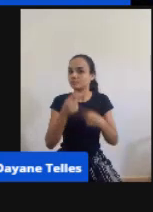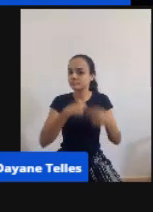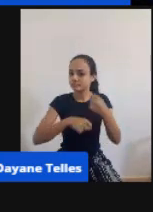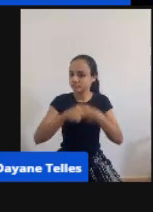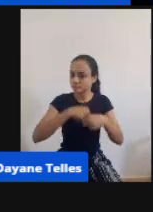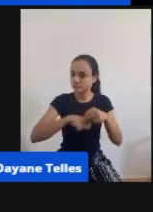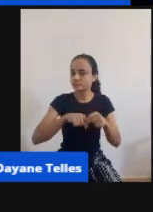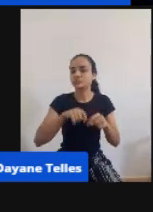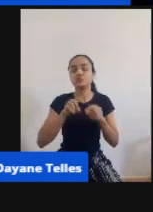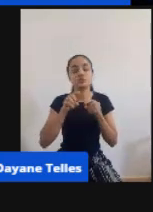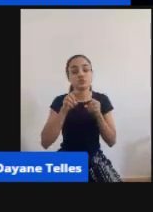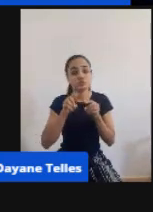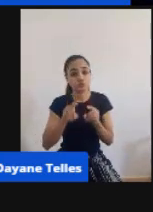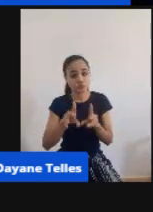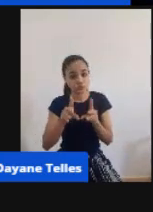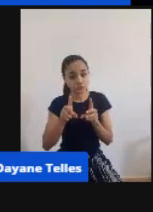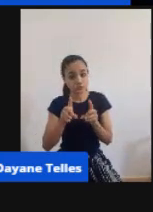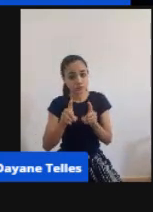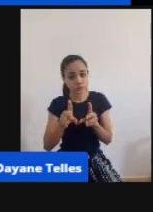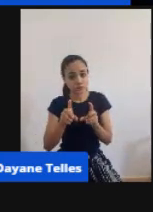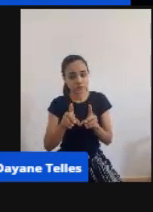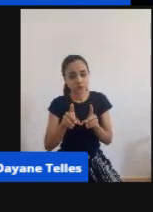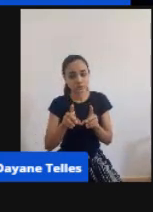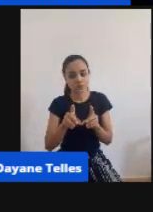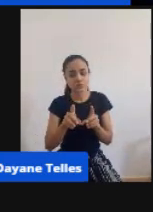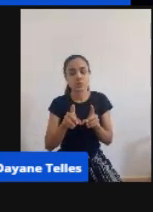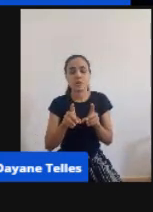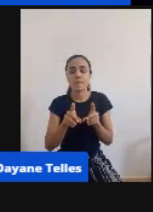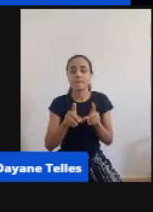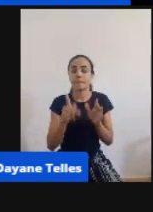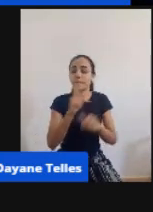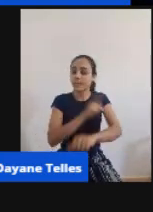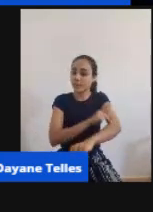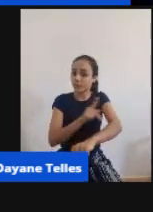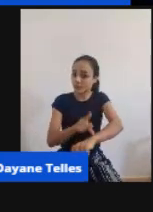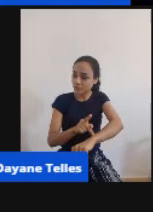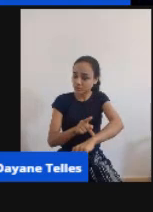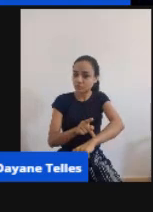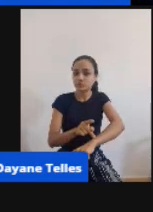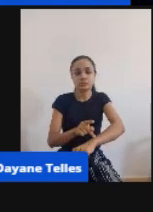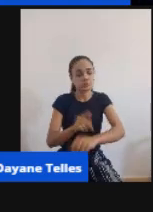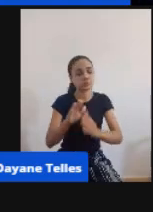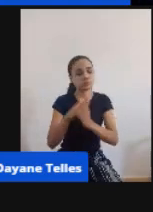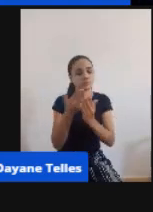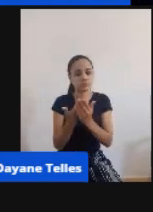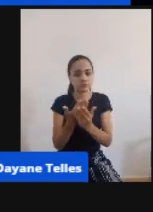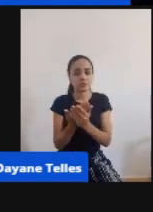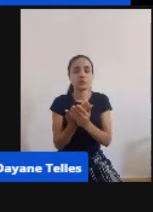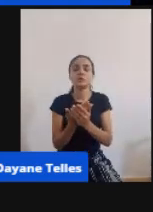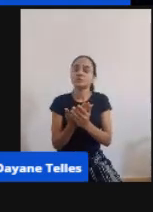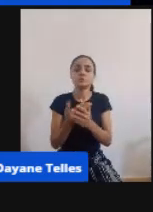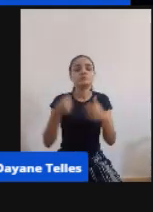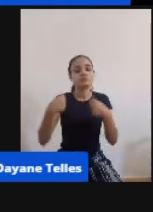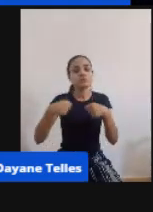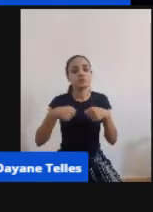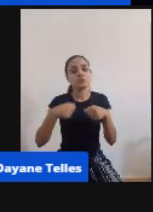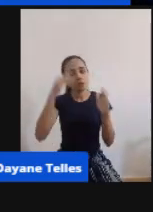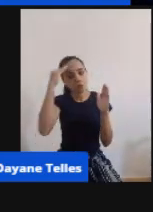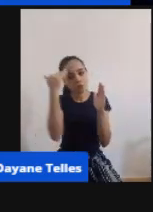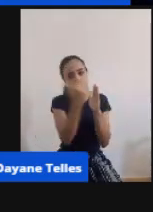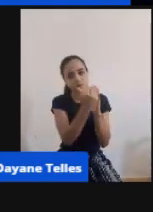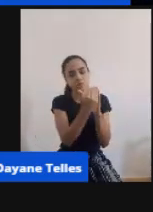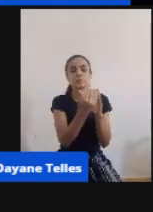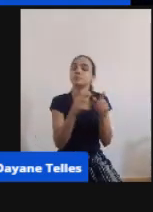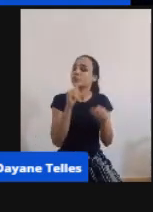disciplinar da instituição, estabelecendo normas que deverão ser seguidas como, por exemplo, os direitos e deveres